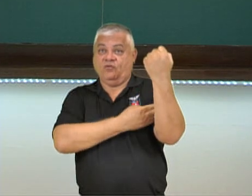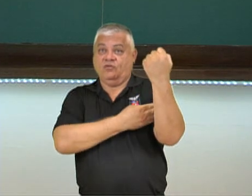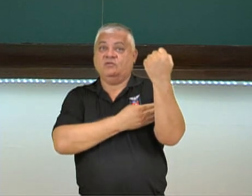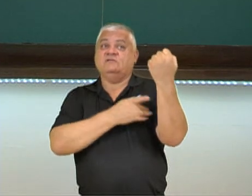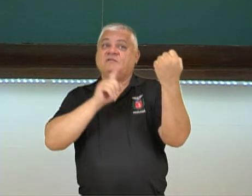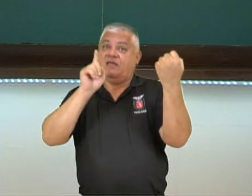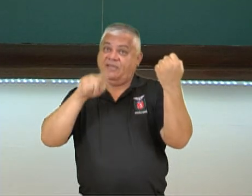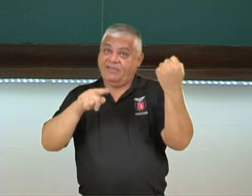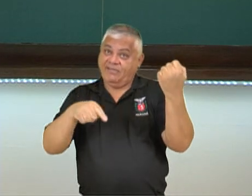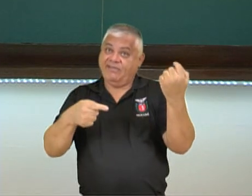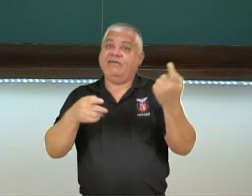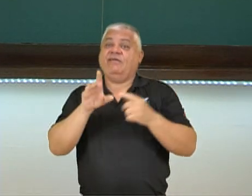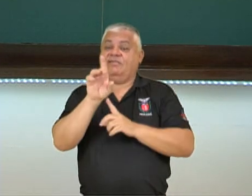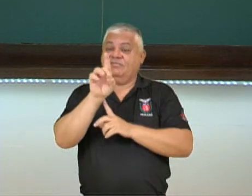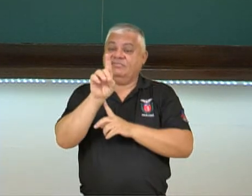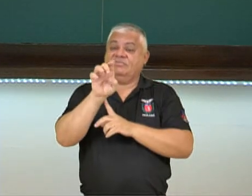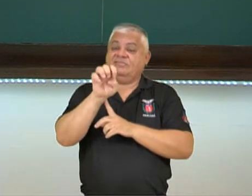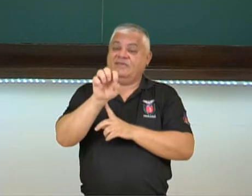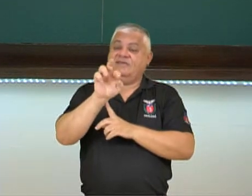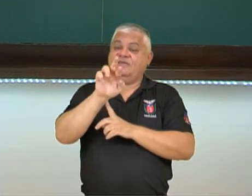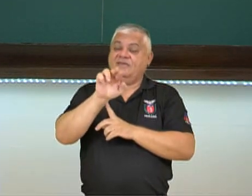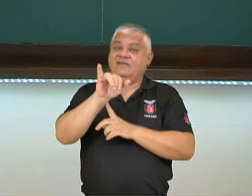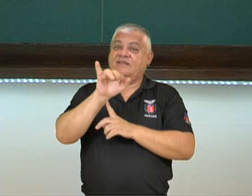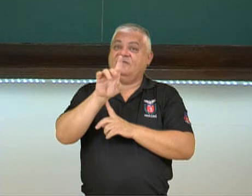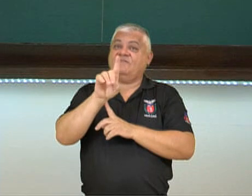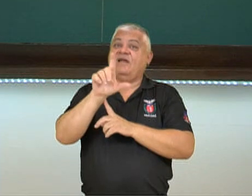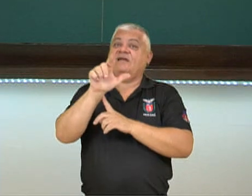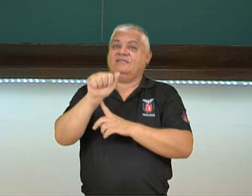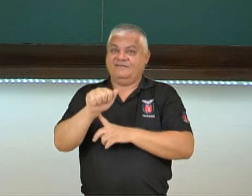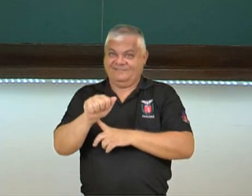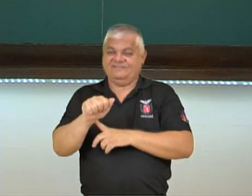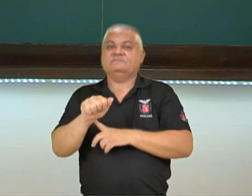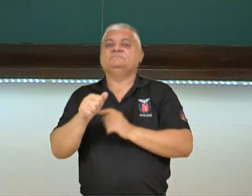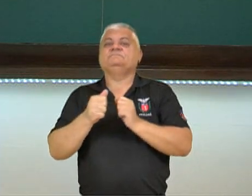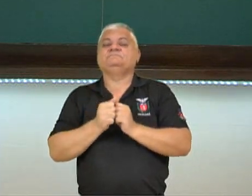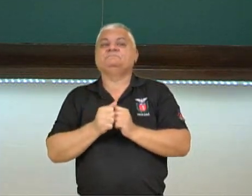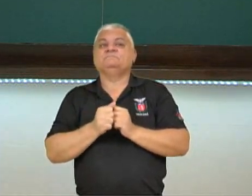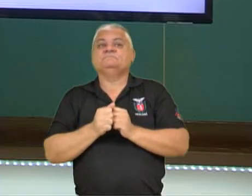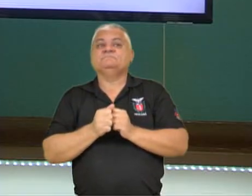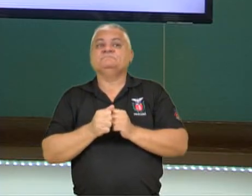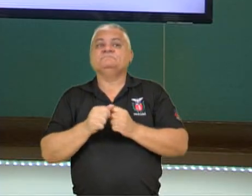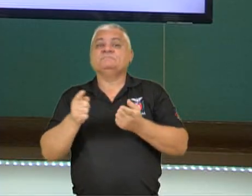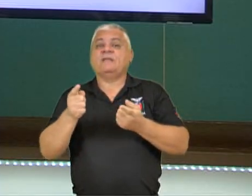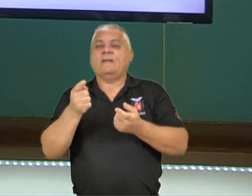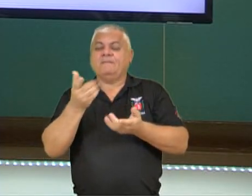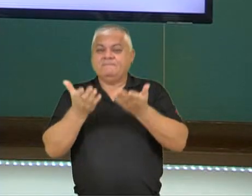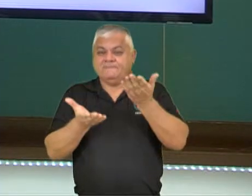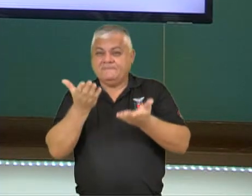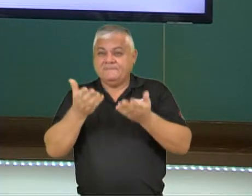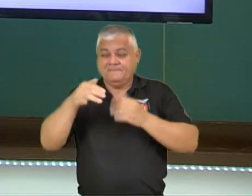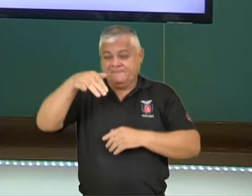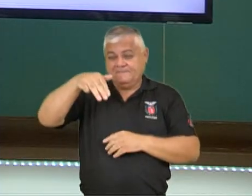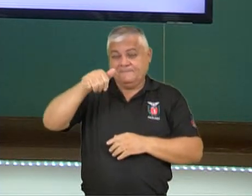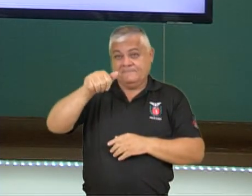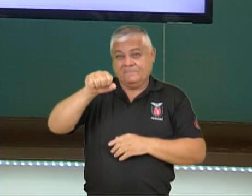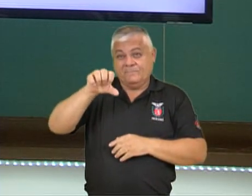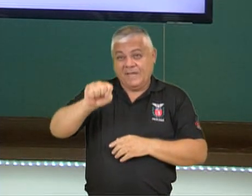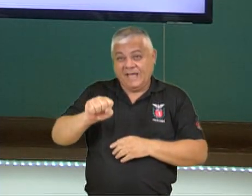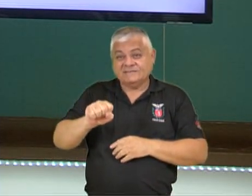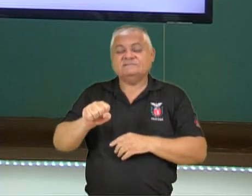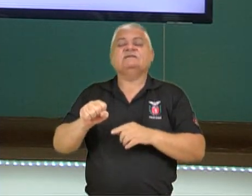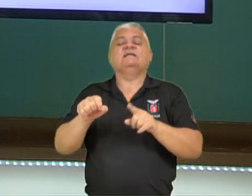grandeza derivada, certo? A gente vai ver qual é o conceito dela um pouquinho mais para frente. A massa é uma grandeza fundamental